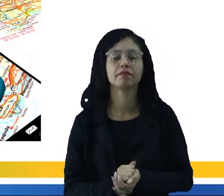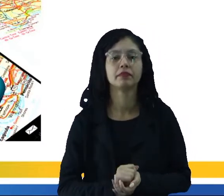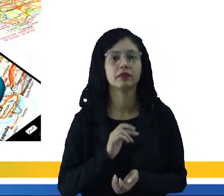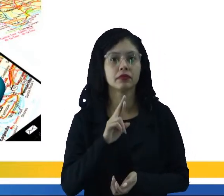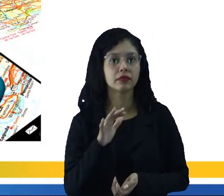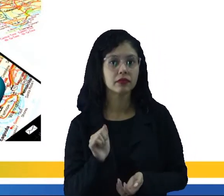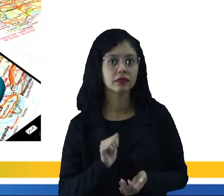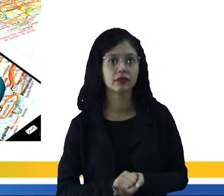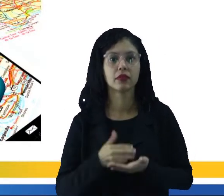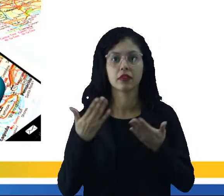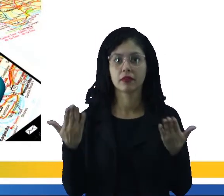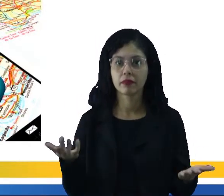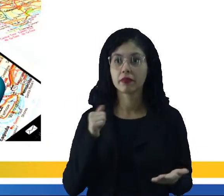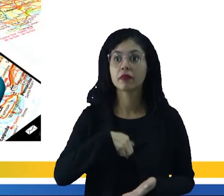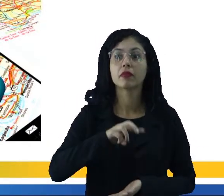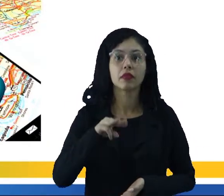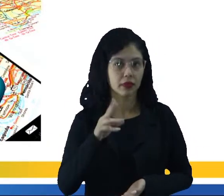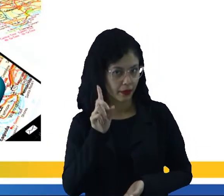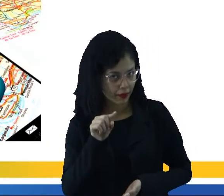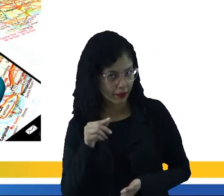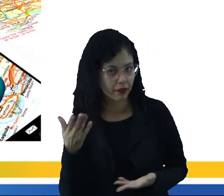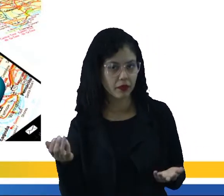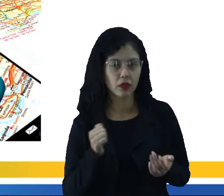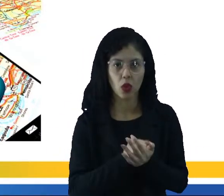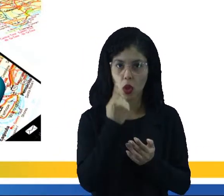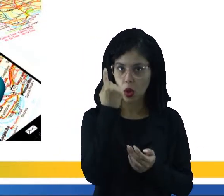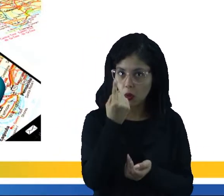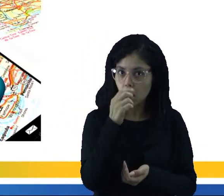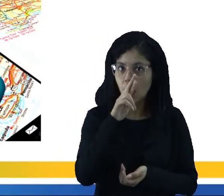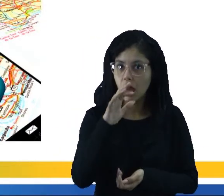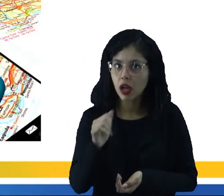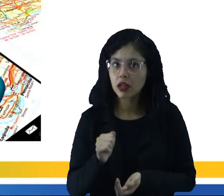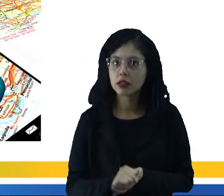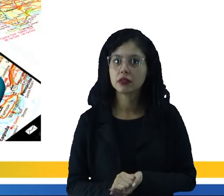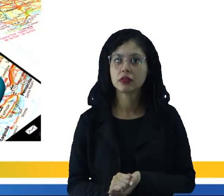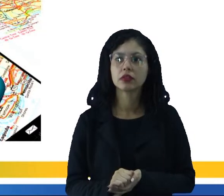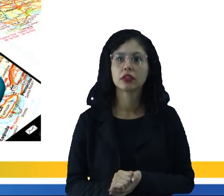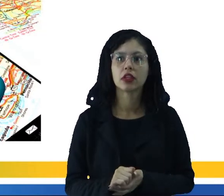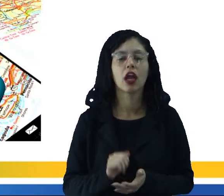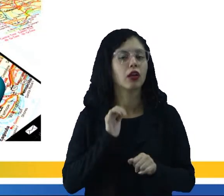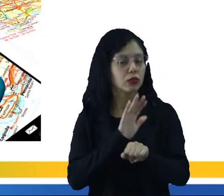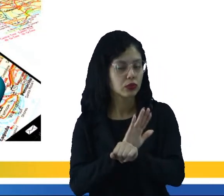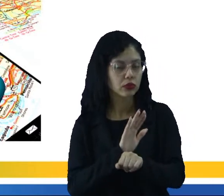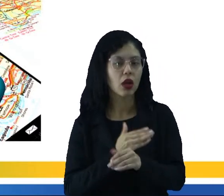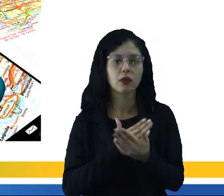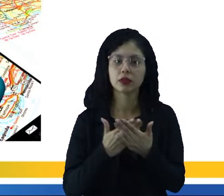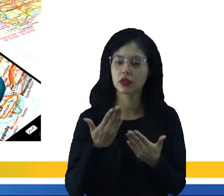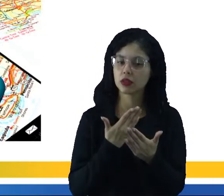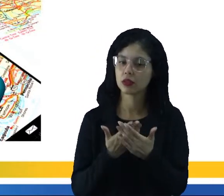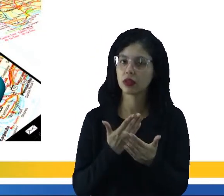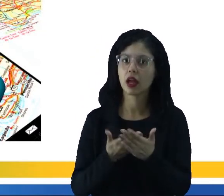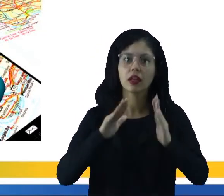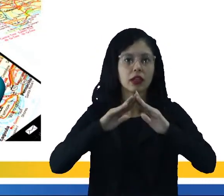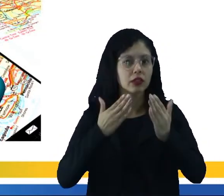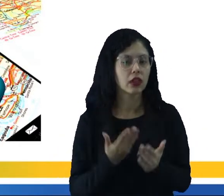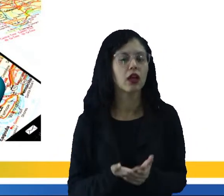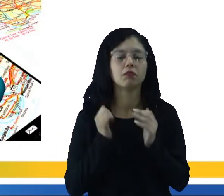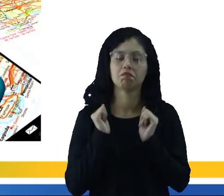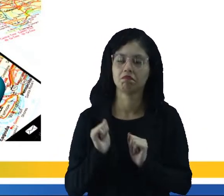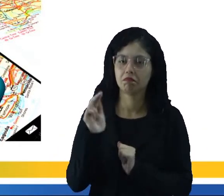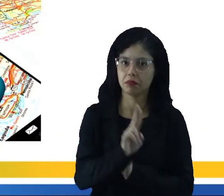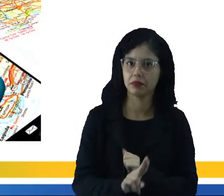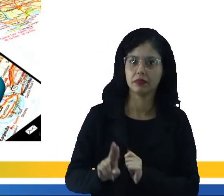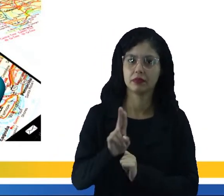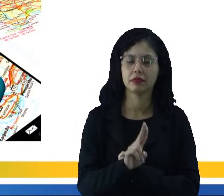meios de orientação. Quem diria, né? Um meio de orientação que desde que a gente começou a estudar na escola, a gente